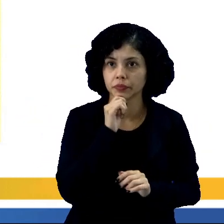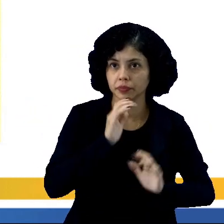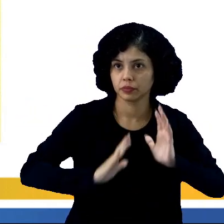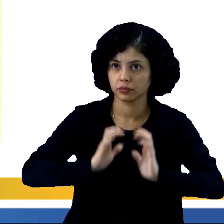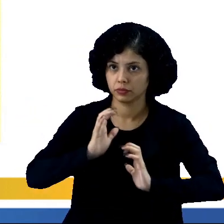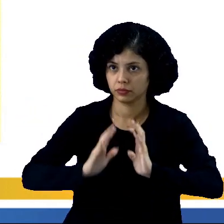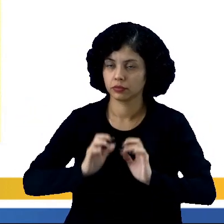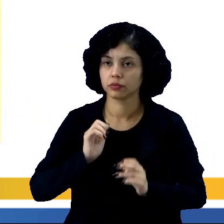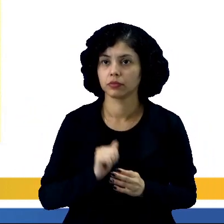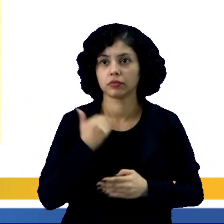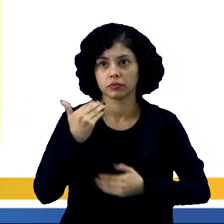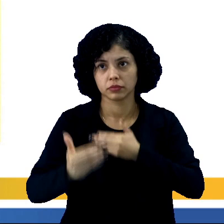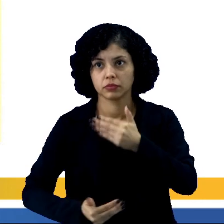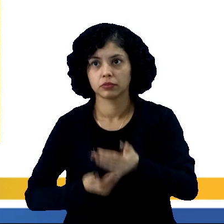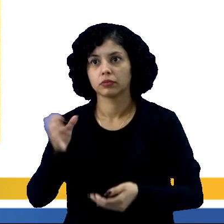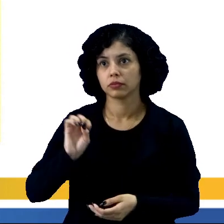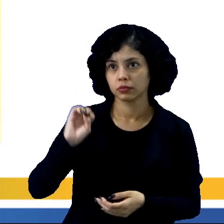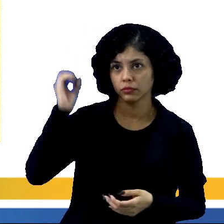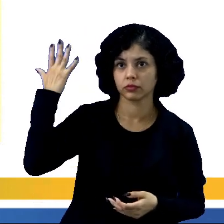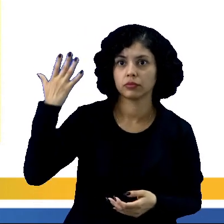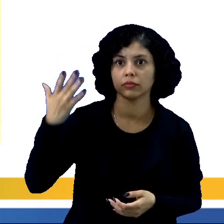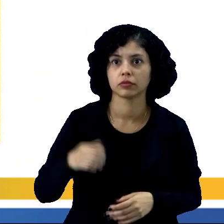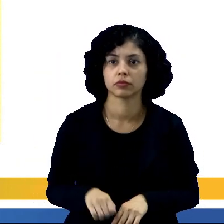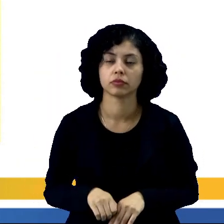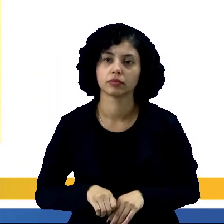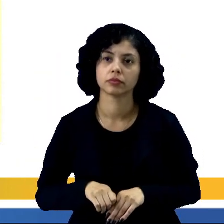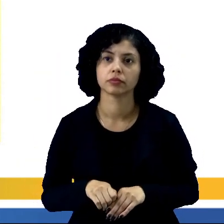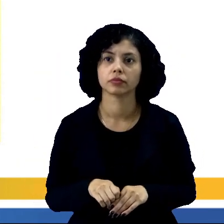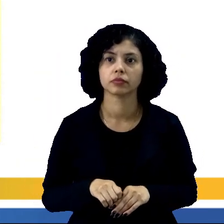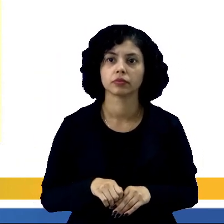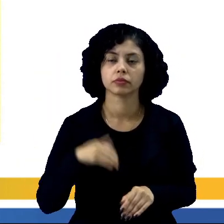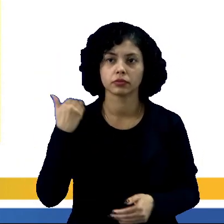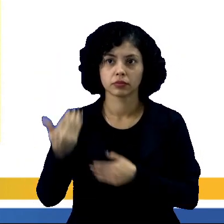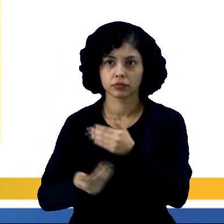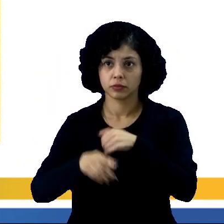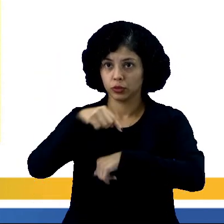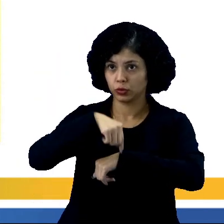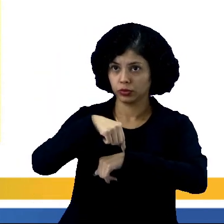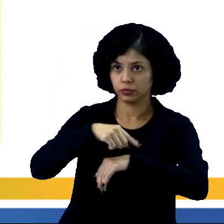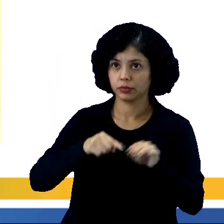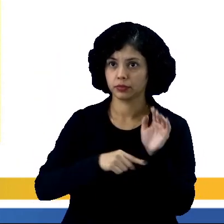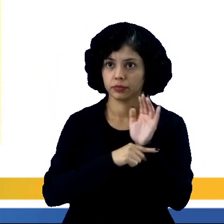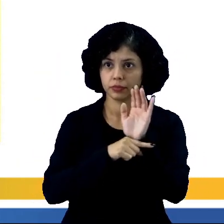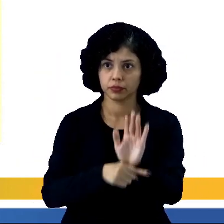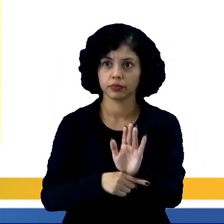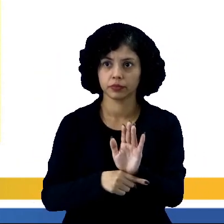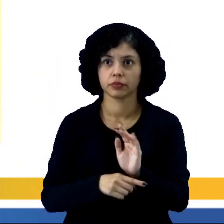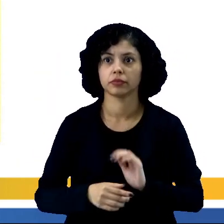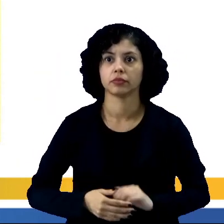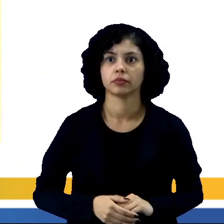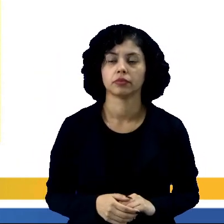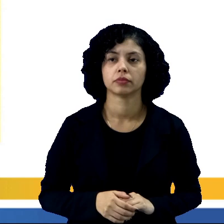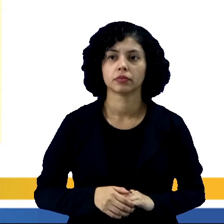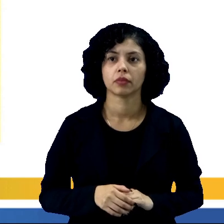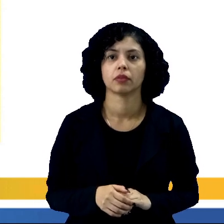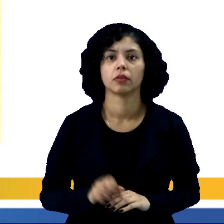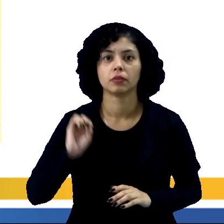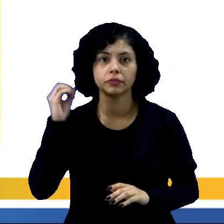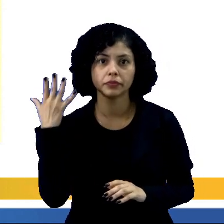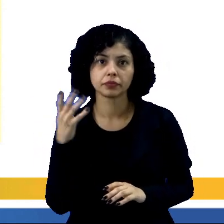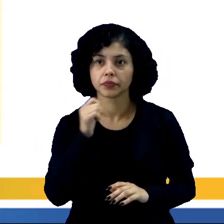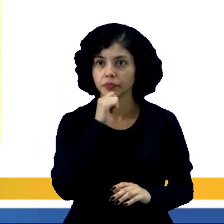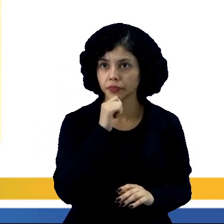do conflito, para o desenrolar do acontecimento aí, do desenlace, né? Do tempo representado,